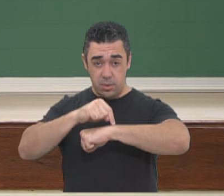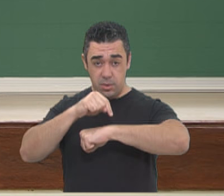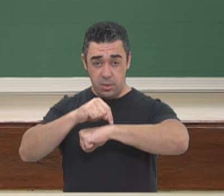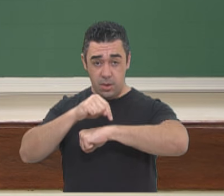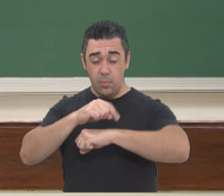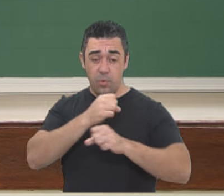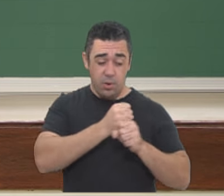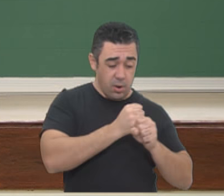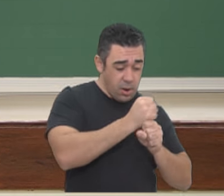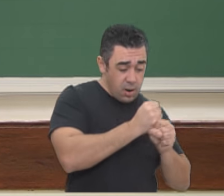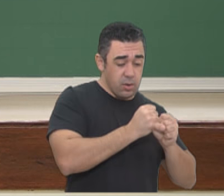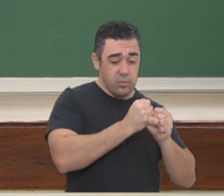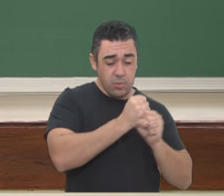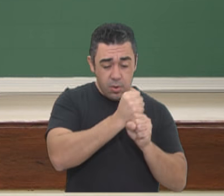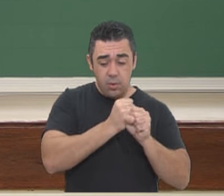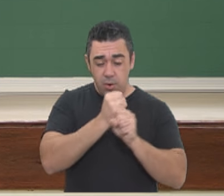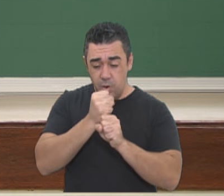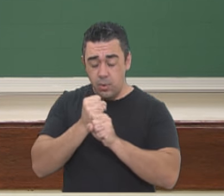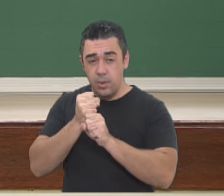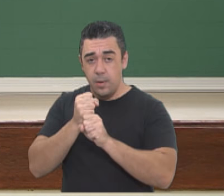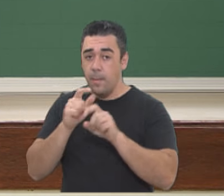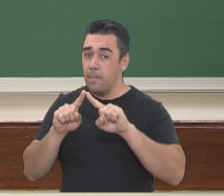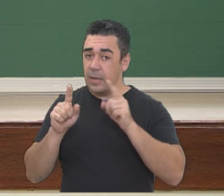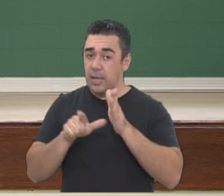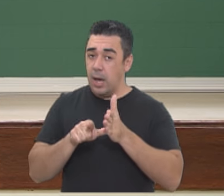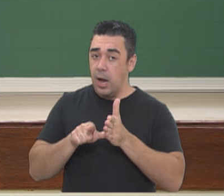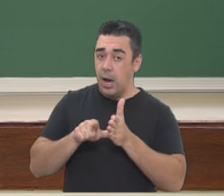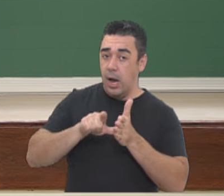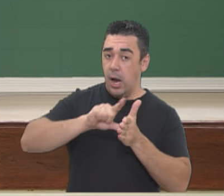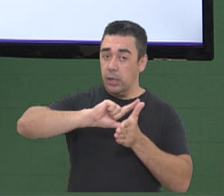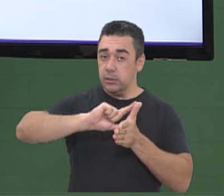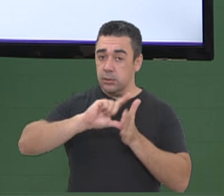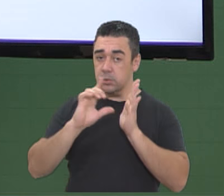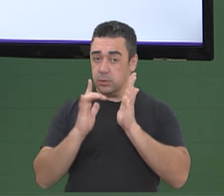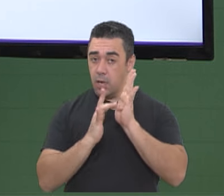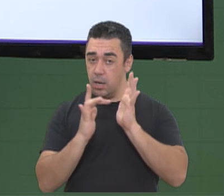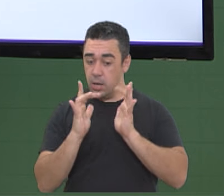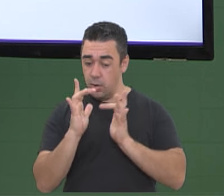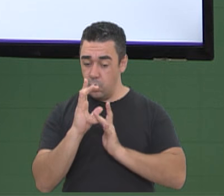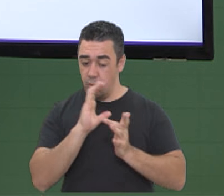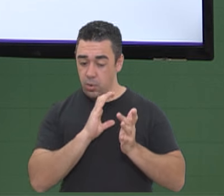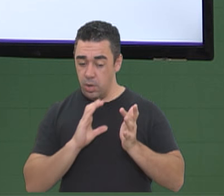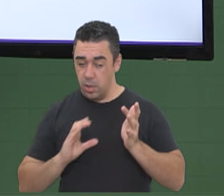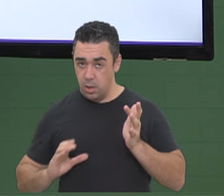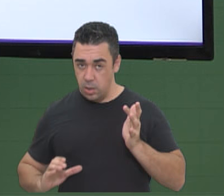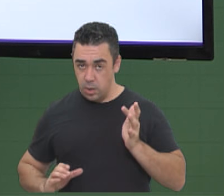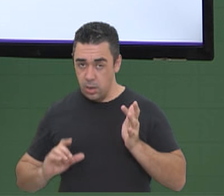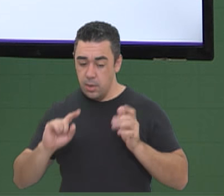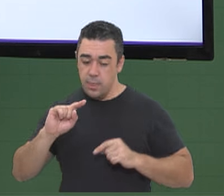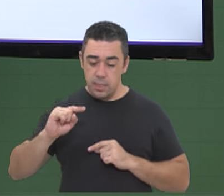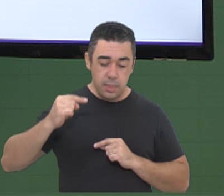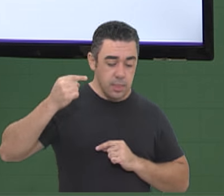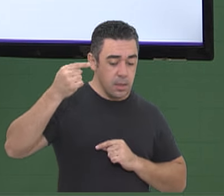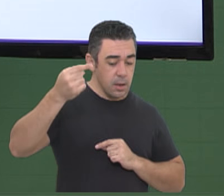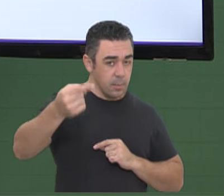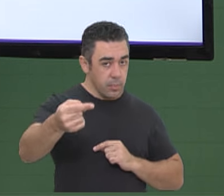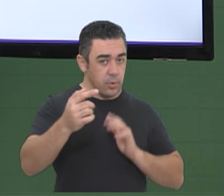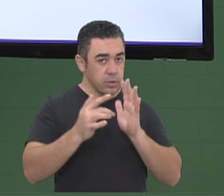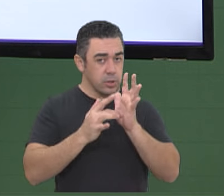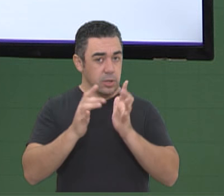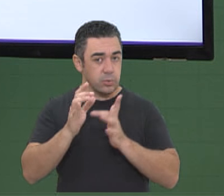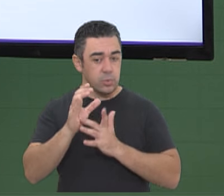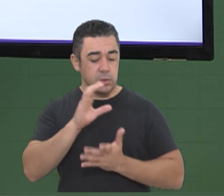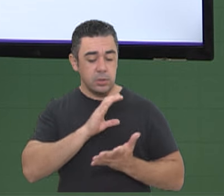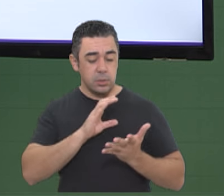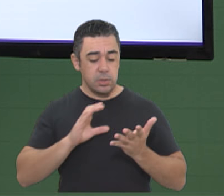com o tempo de antes da era cristã e depois da era cristã. Então quer dizer que eu